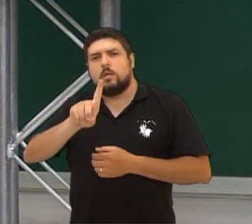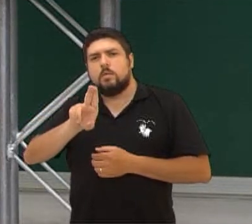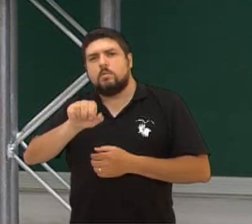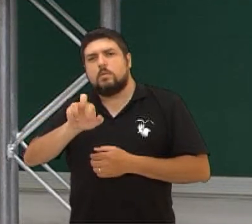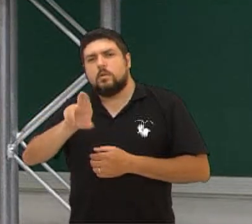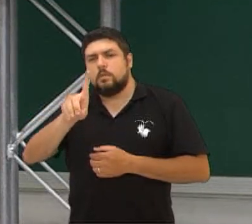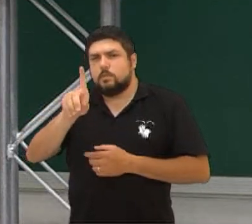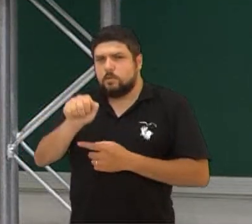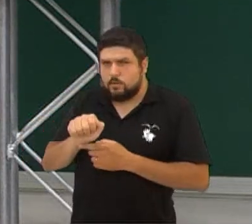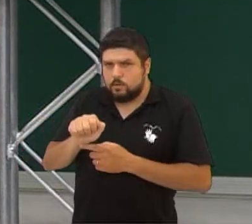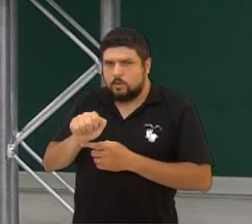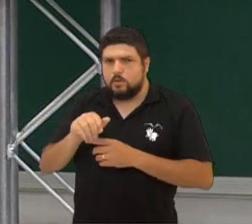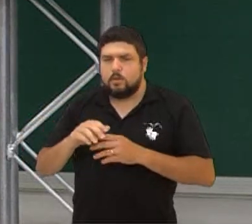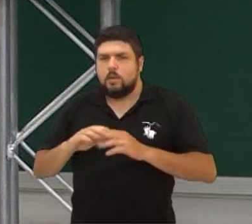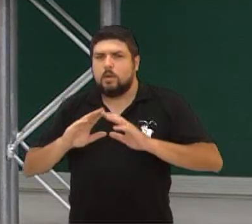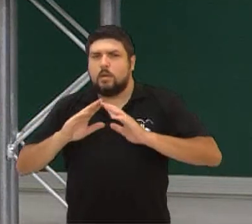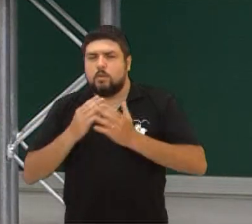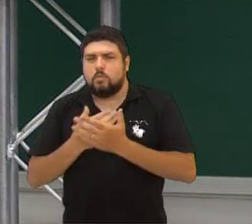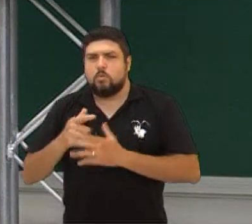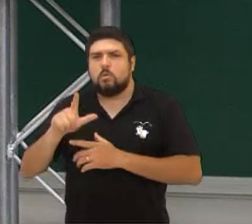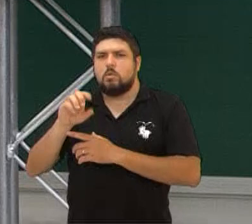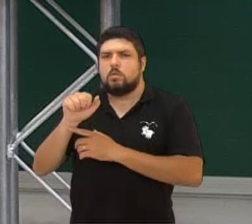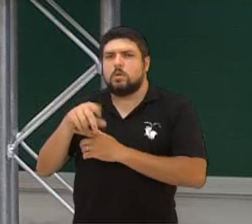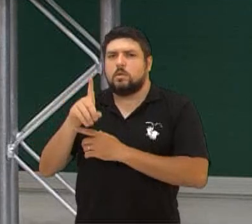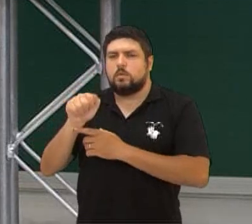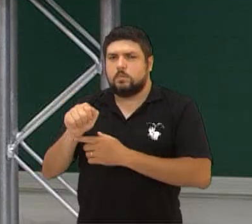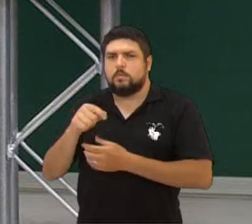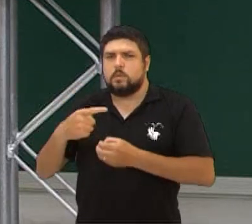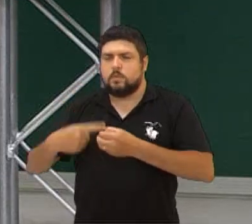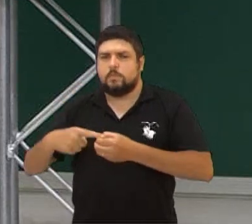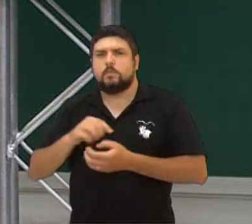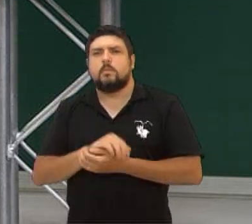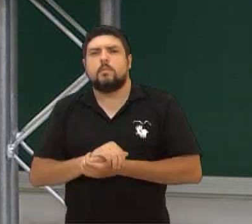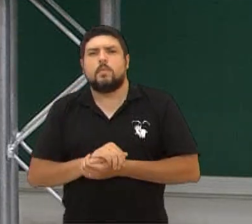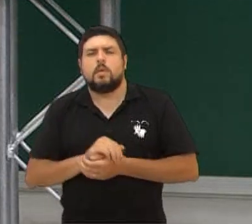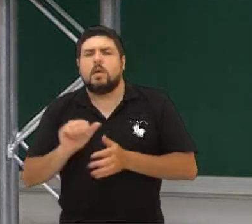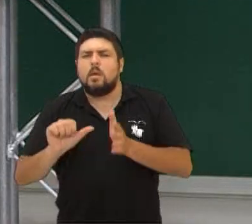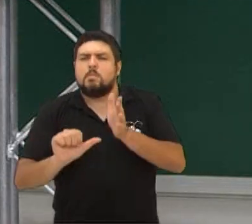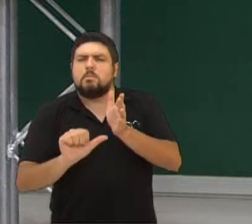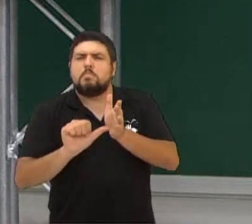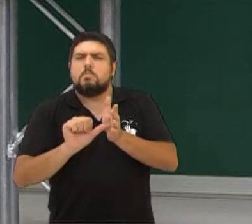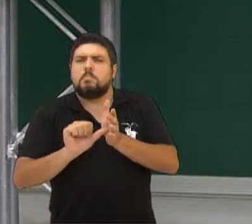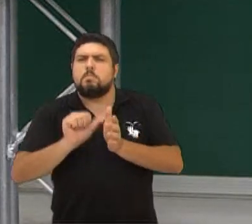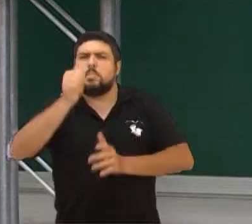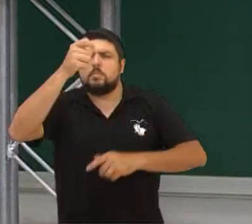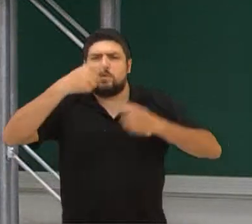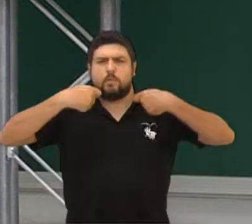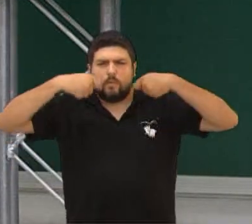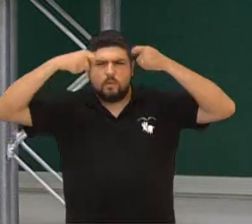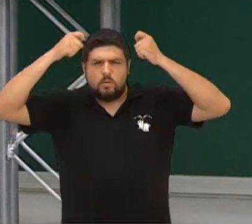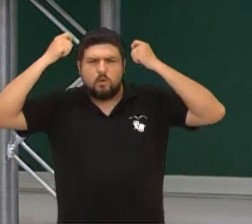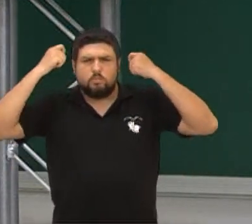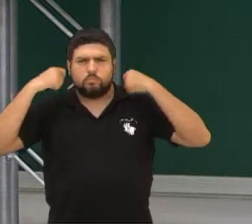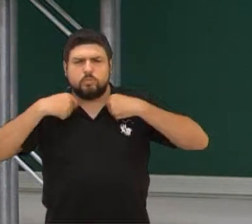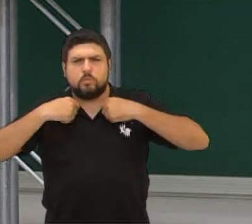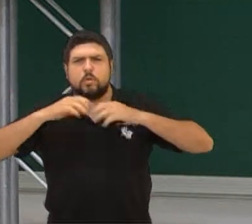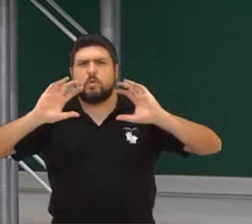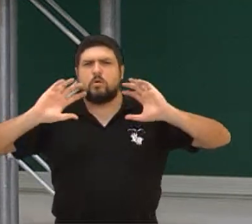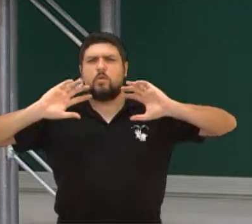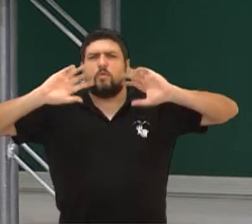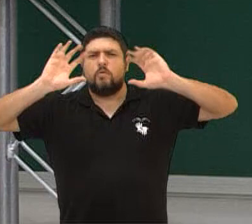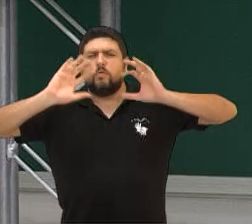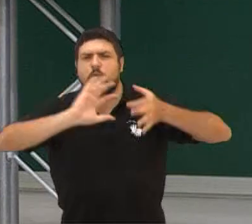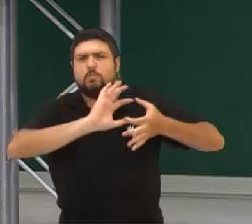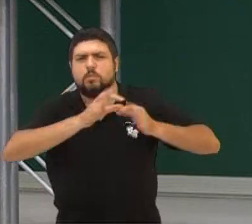Guilherme de Almeida, lá de Loanda, que pergunta assim: qual foi a primeira medalha olímpica da seleção brasileira de vôlei? Então,